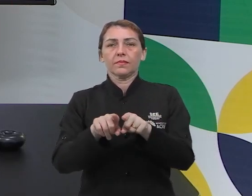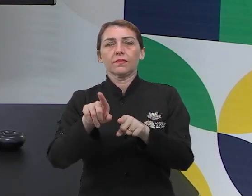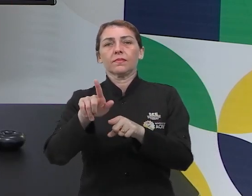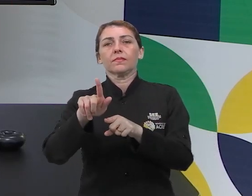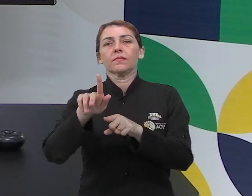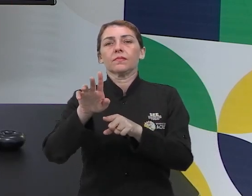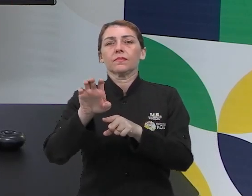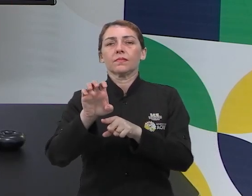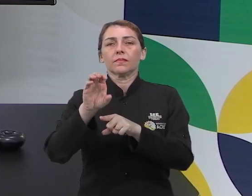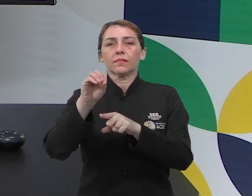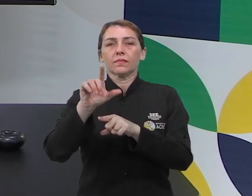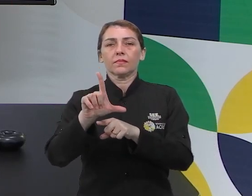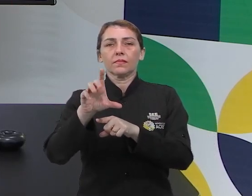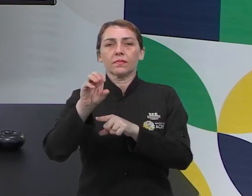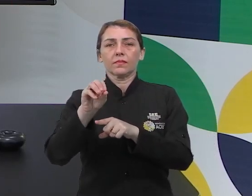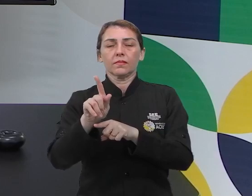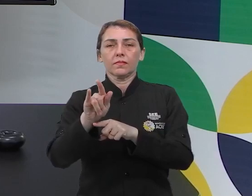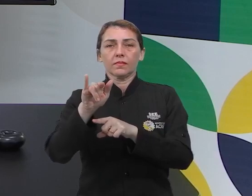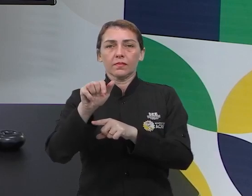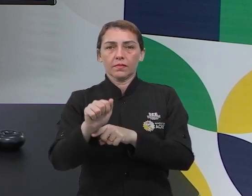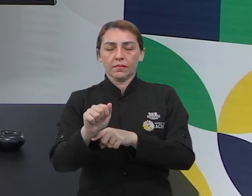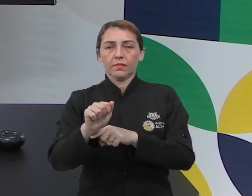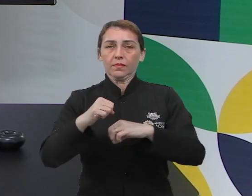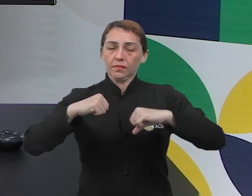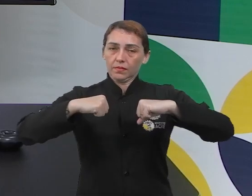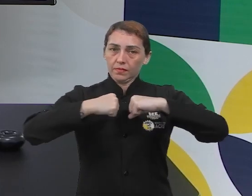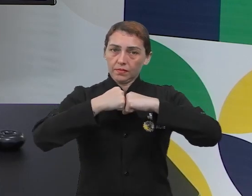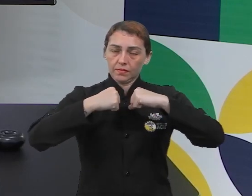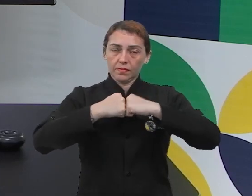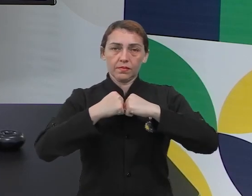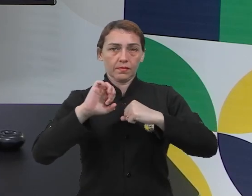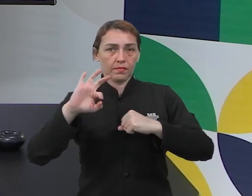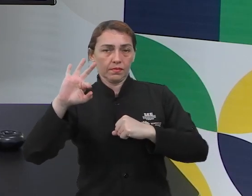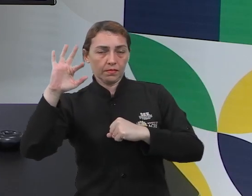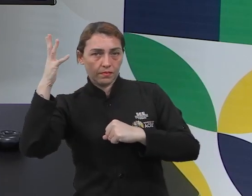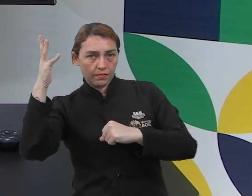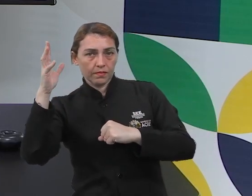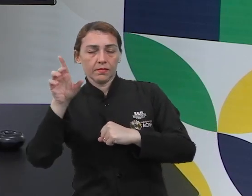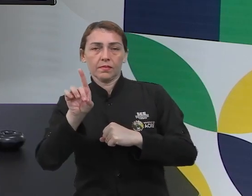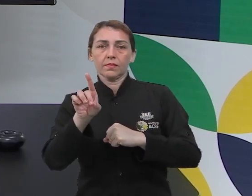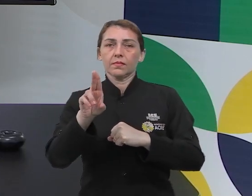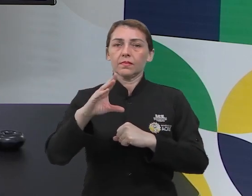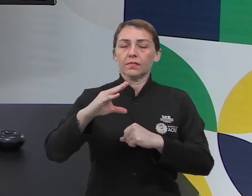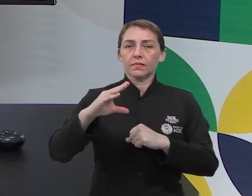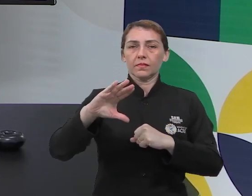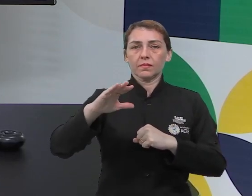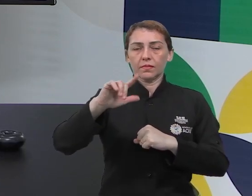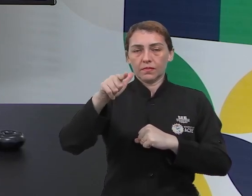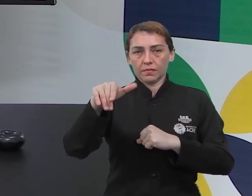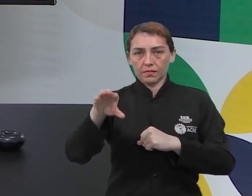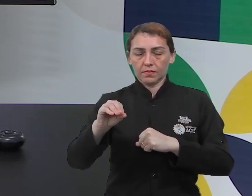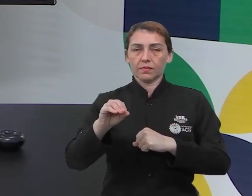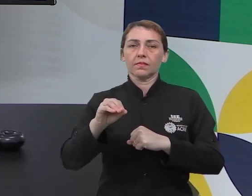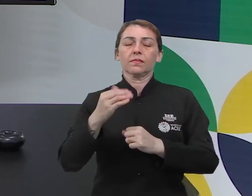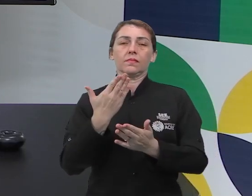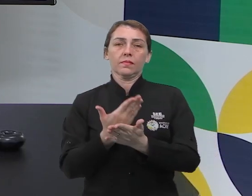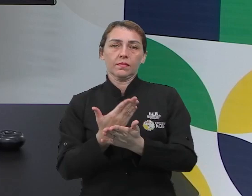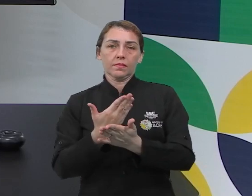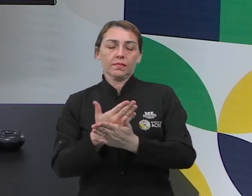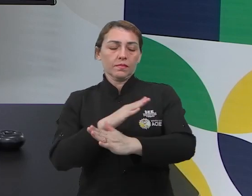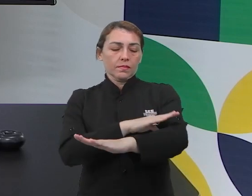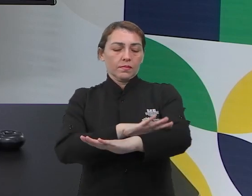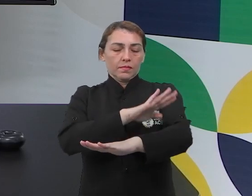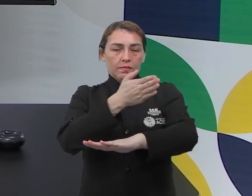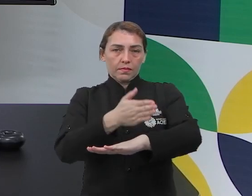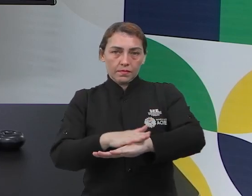né, das placas tectônicas, acontece a subducção, que é falado lá na aula de agentes internos do relevo, e